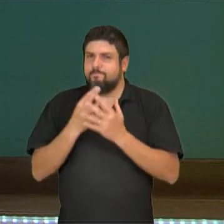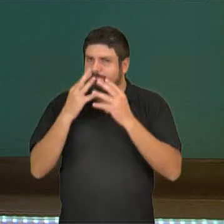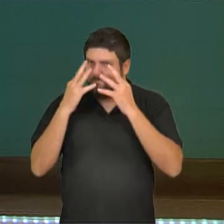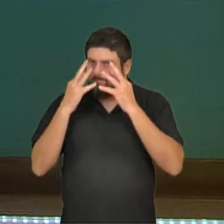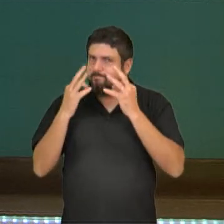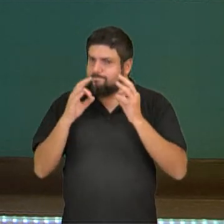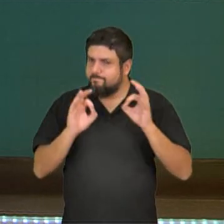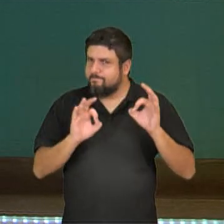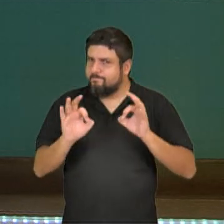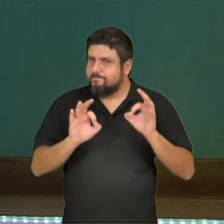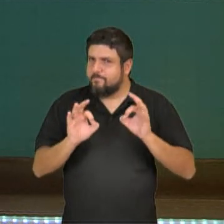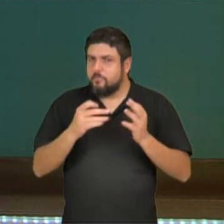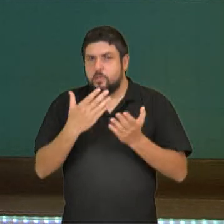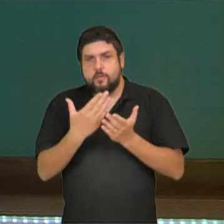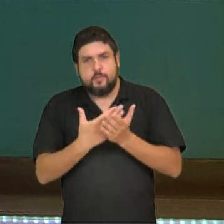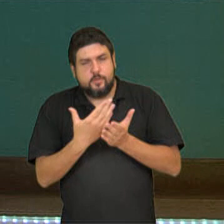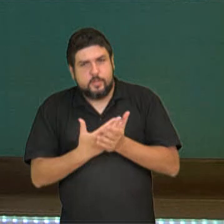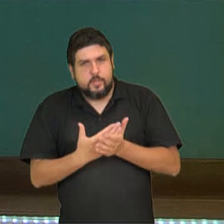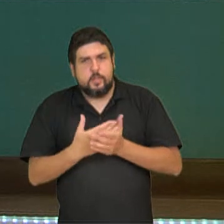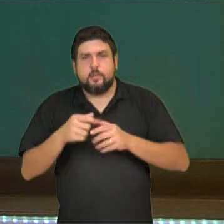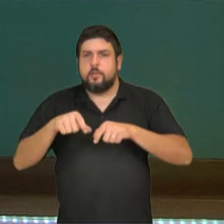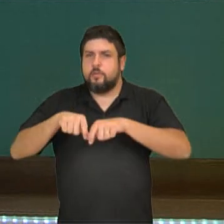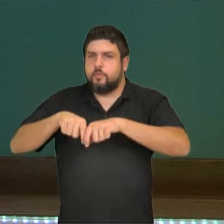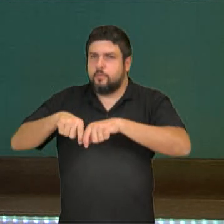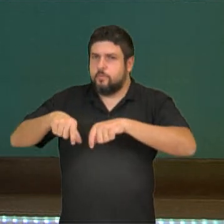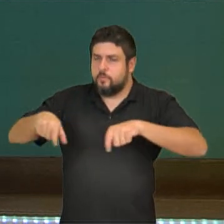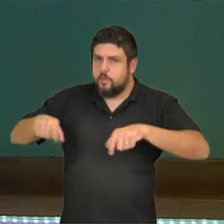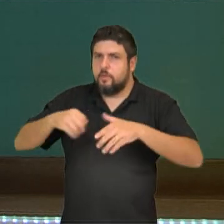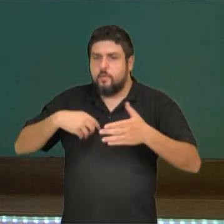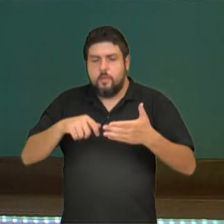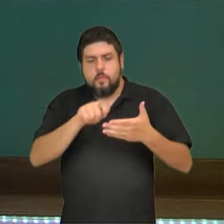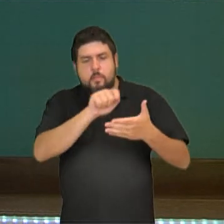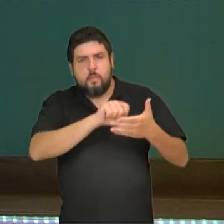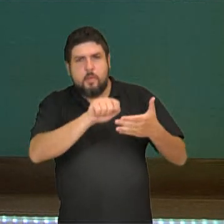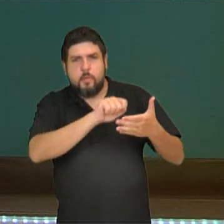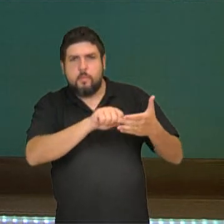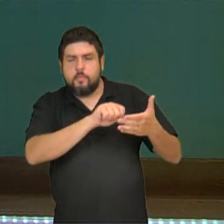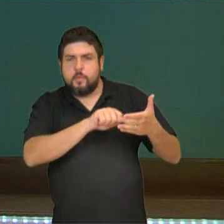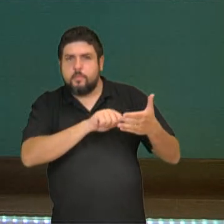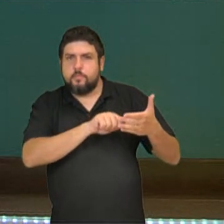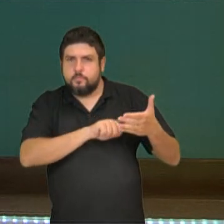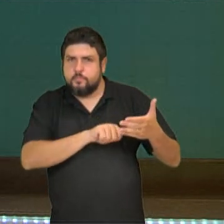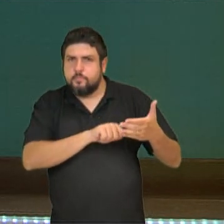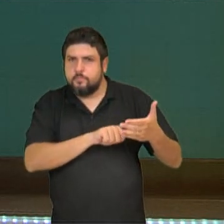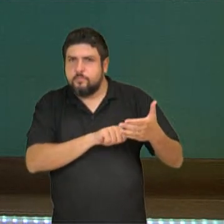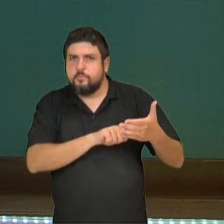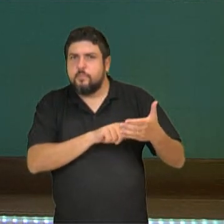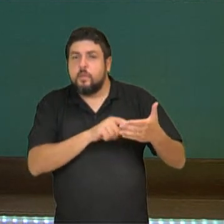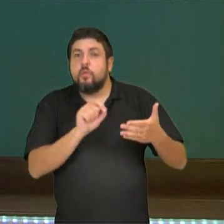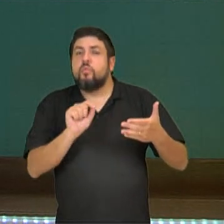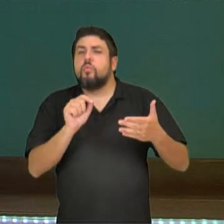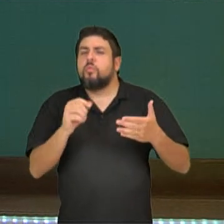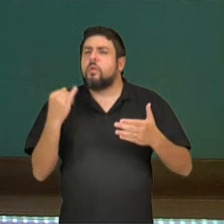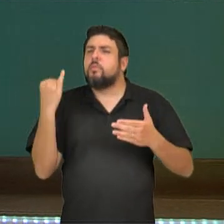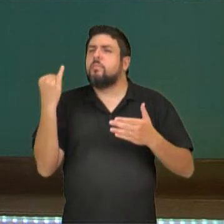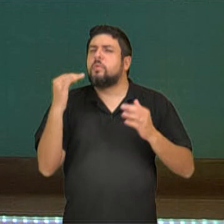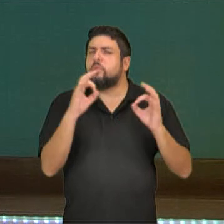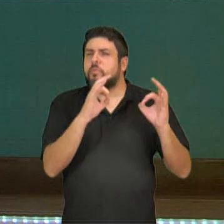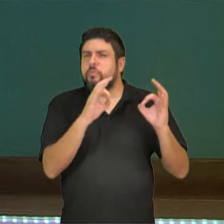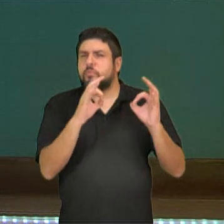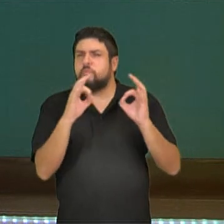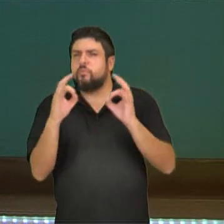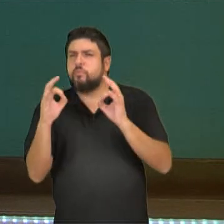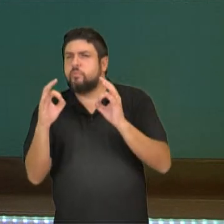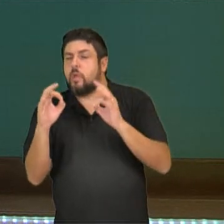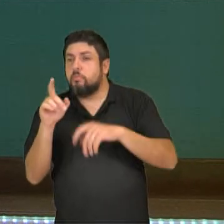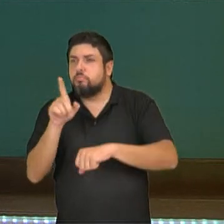o seu caderno, o seu penal, para você fazer as anotações, tudo aquilo que é importante, tudo aquilo que você julgar